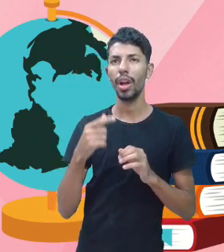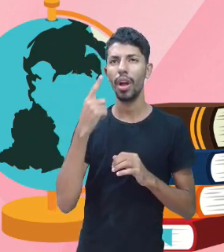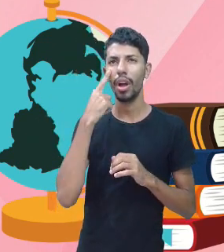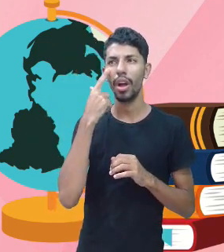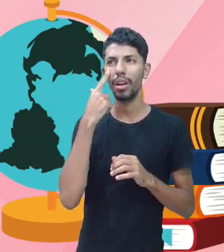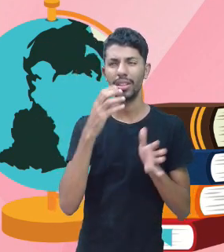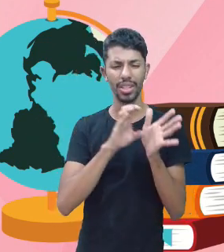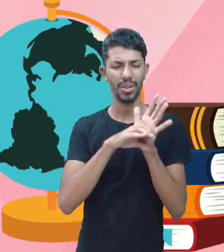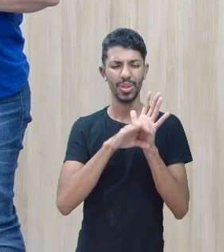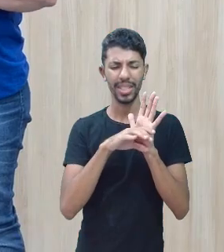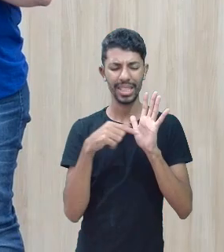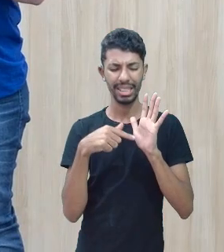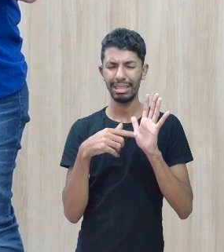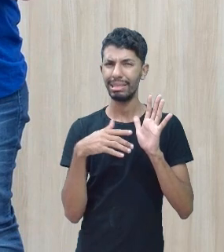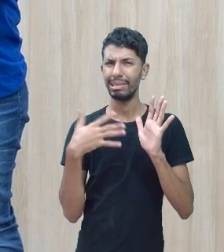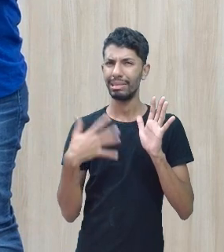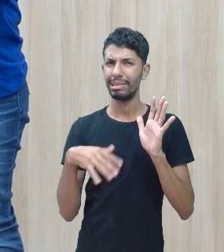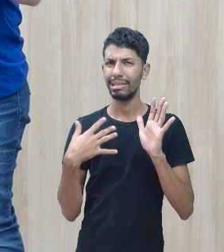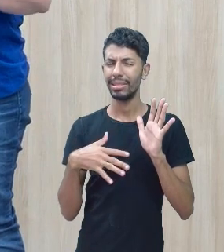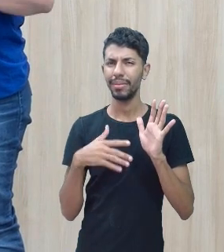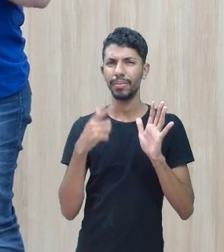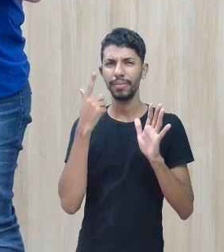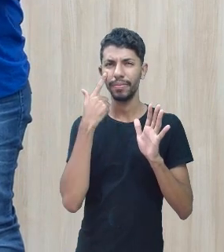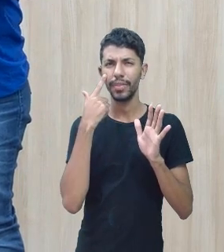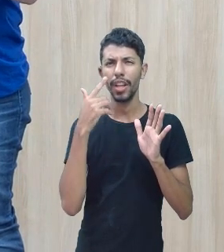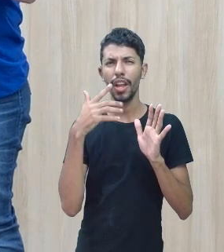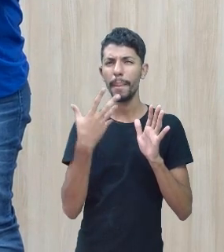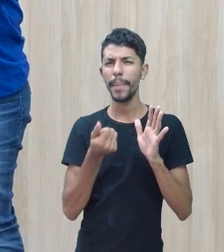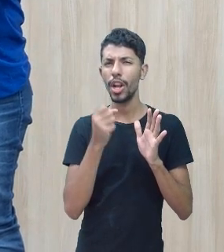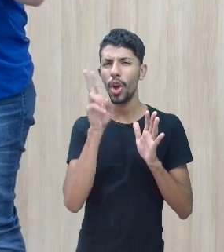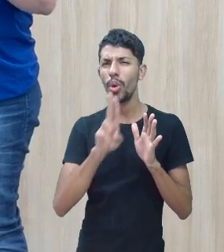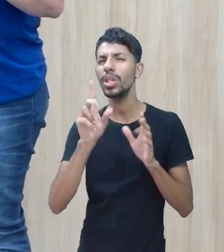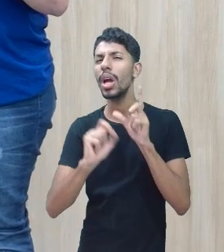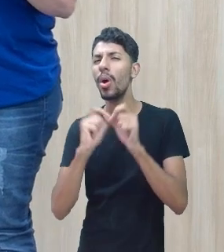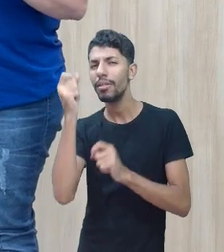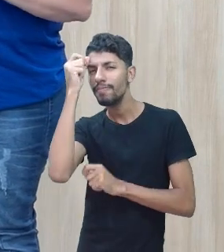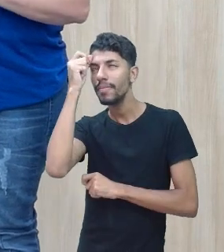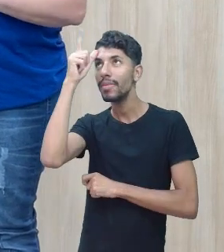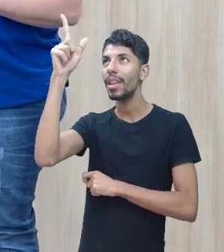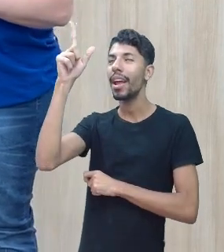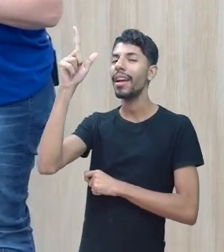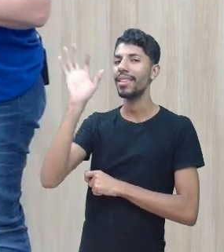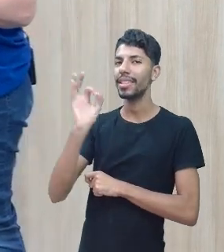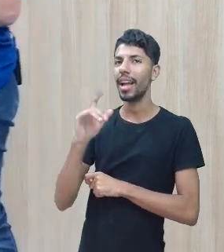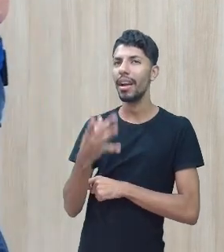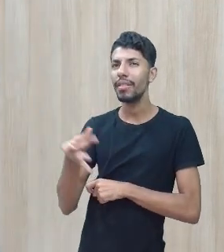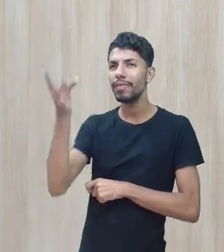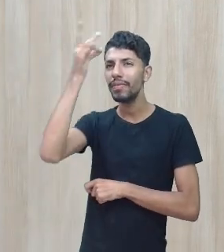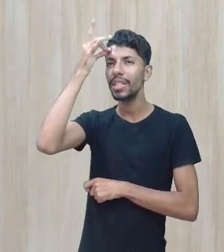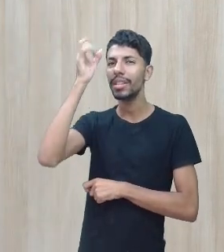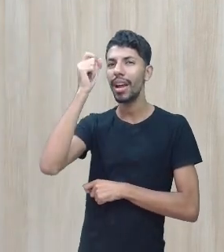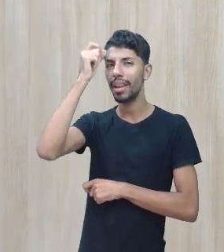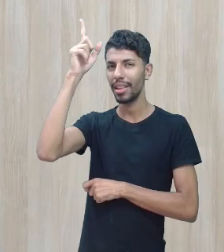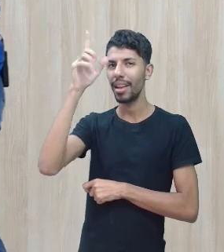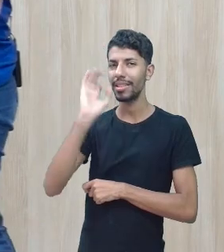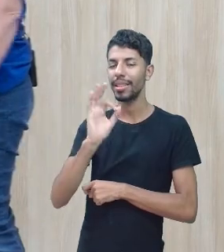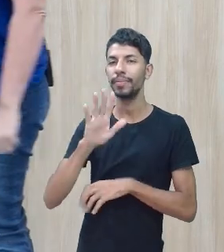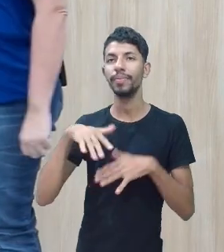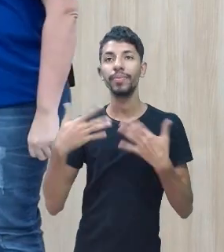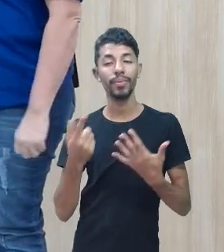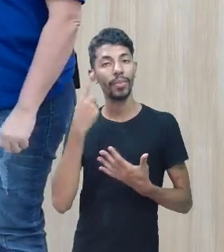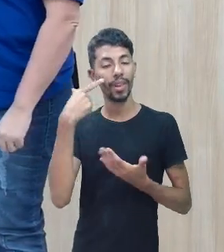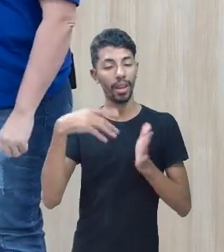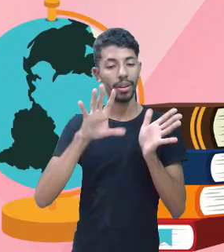palavra pesada, não é? É a ideia, vamos fixando a ideia, assim fica mais leve. A coesão